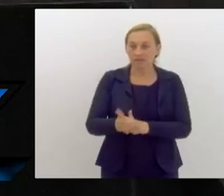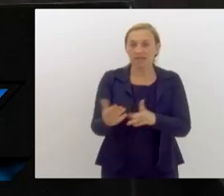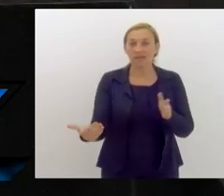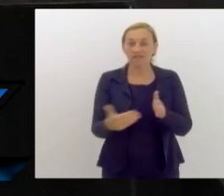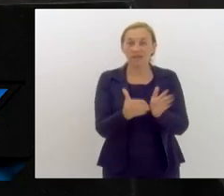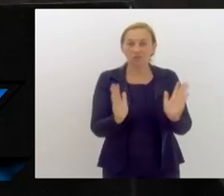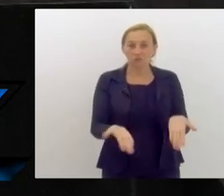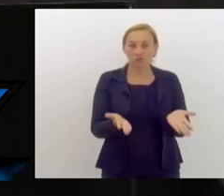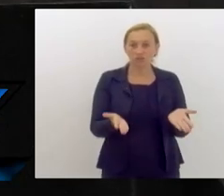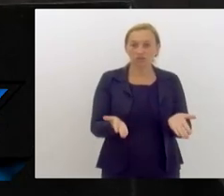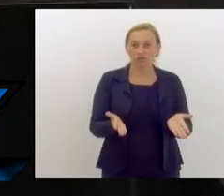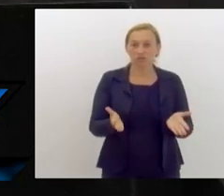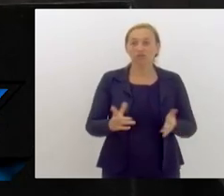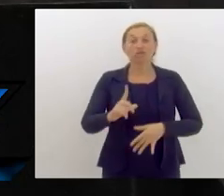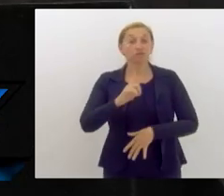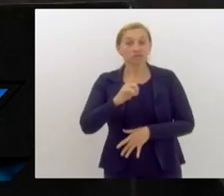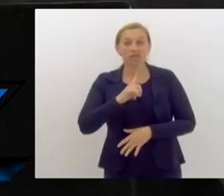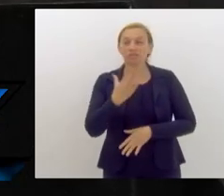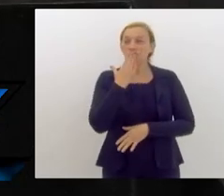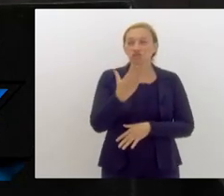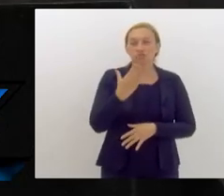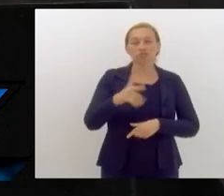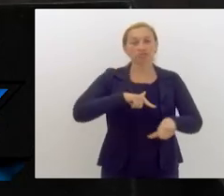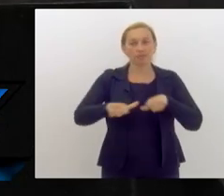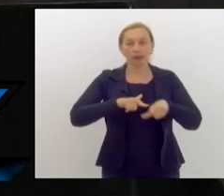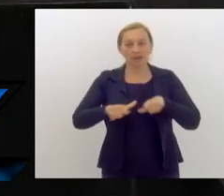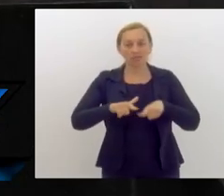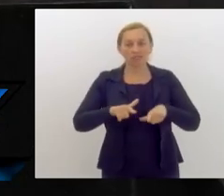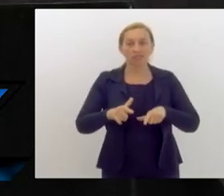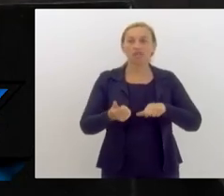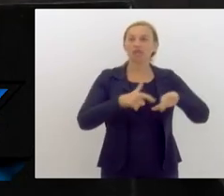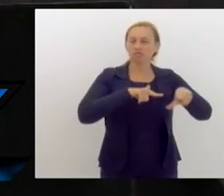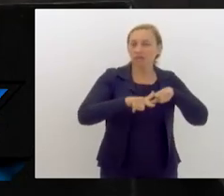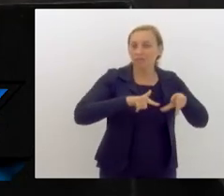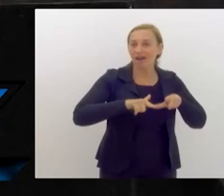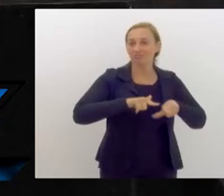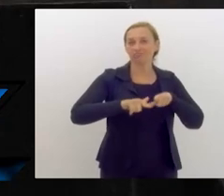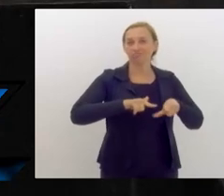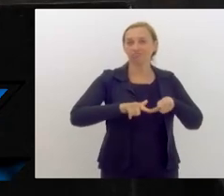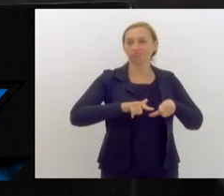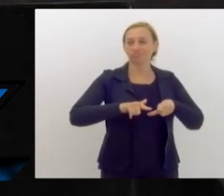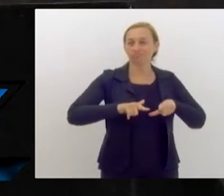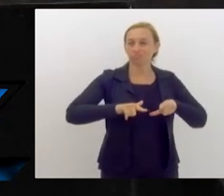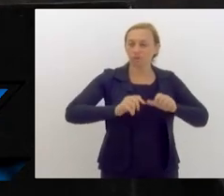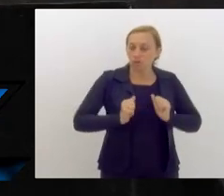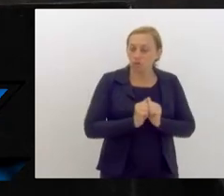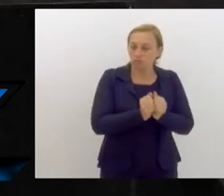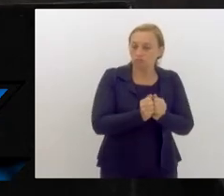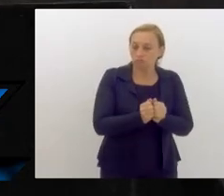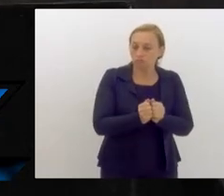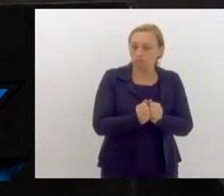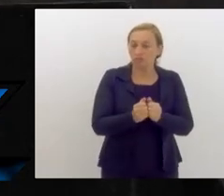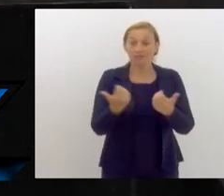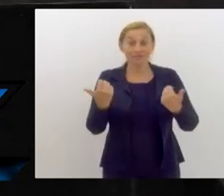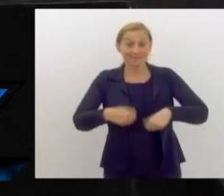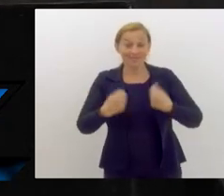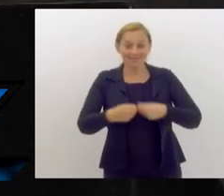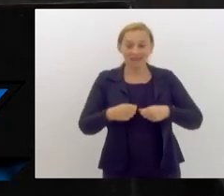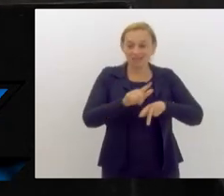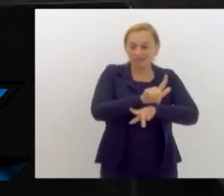os dias de hoje E quando nós temos esse tipo de trabalho que é o trabalho e massa para atender necessidades de